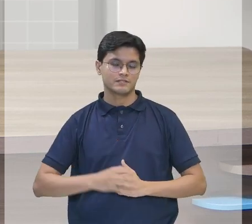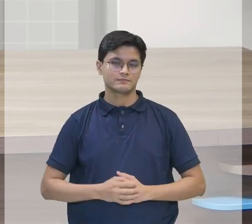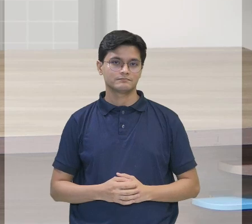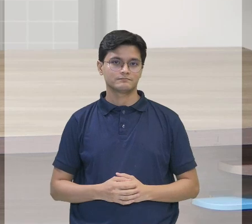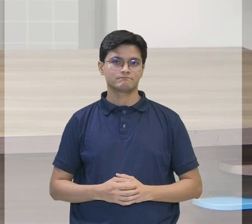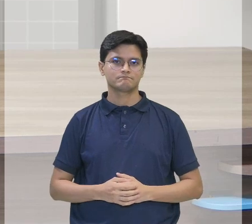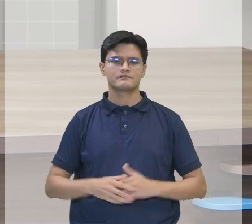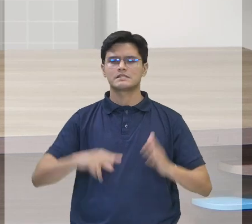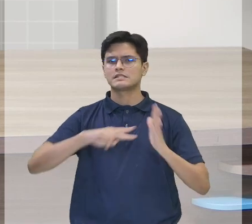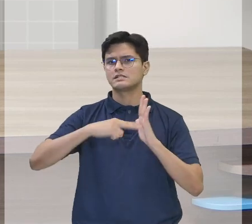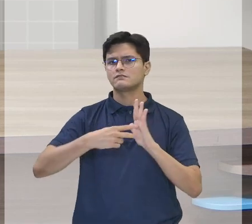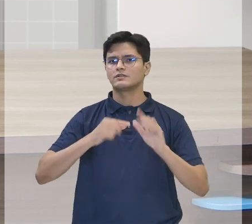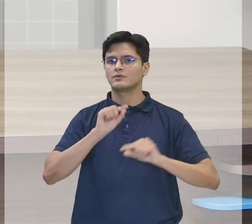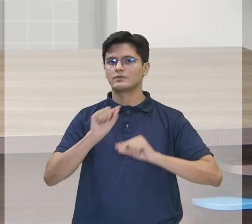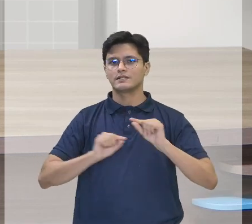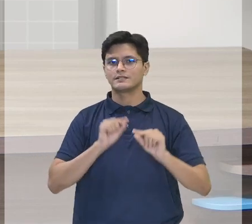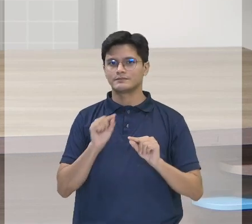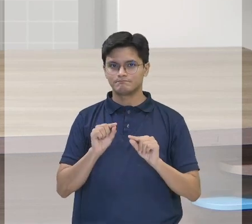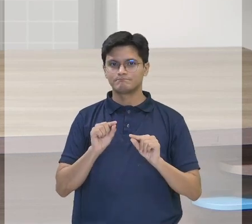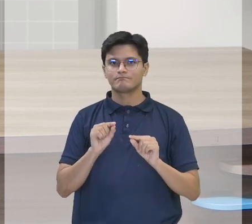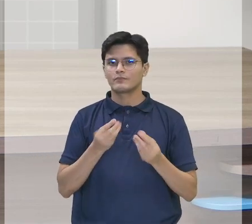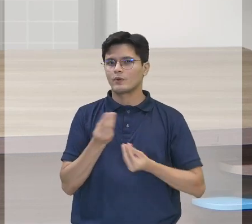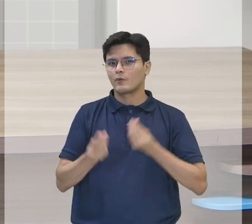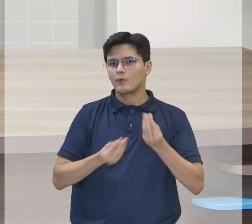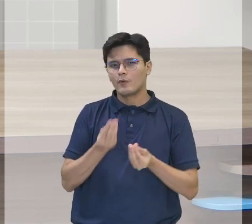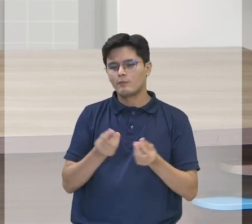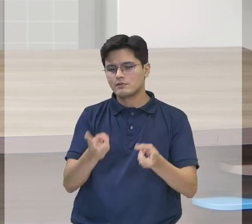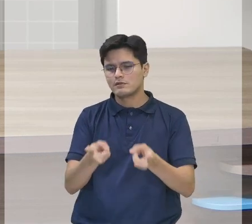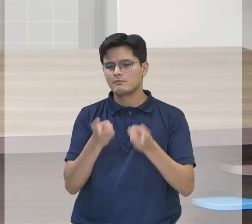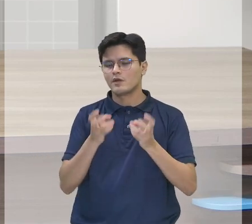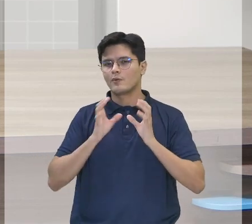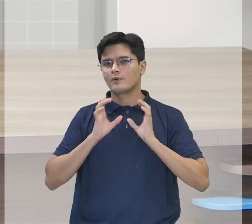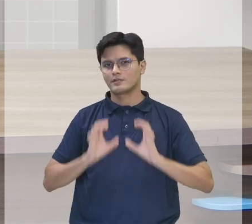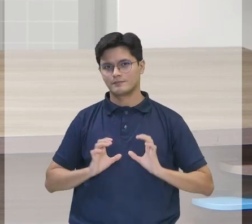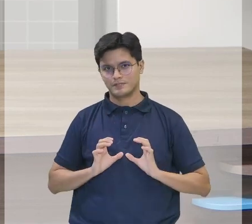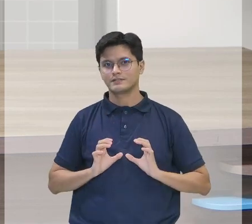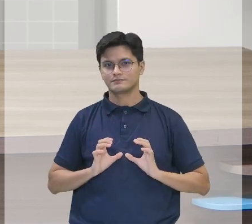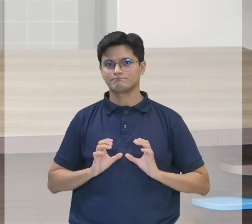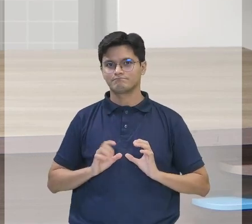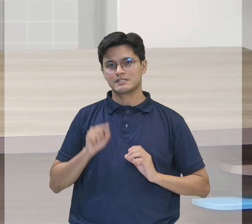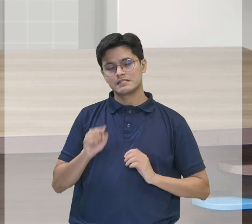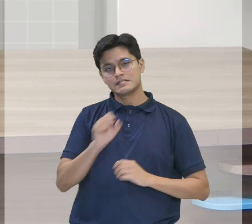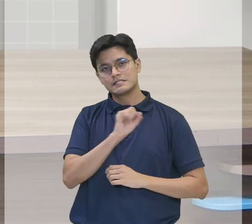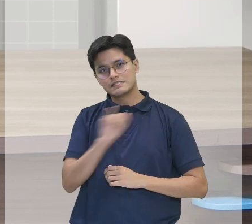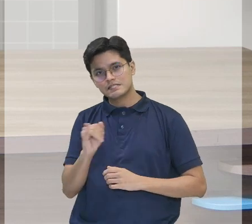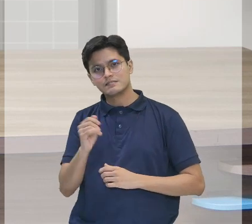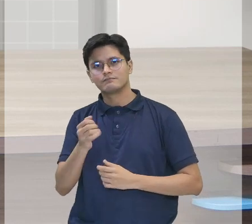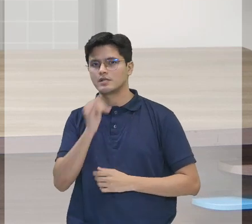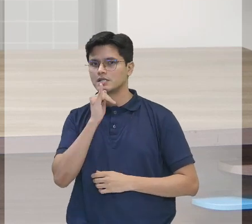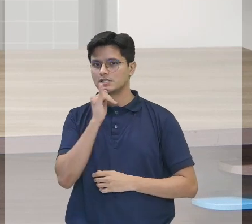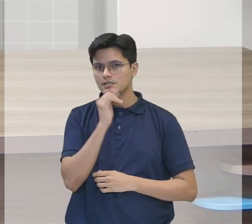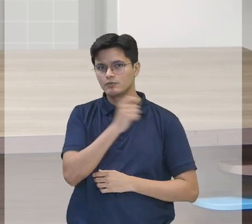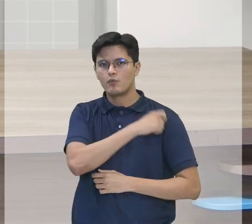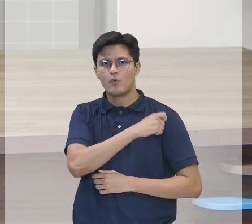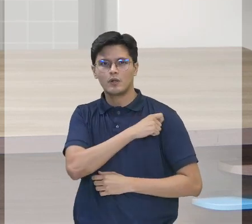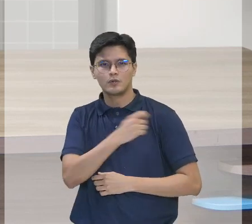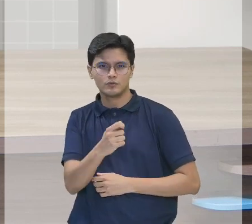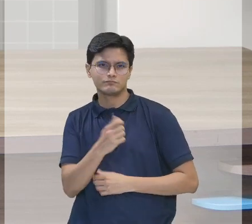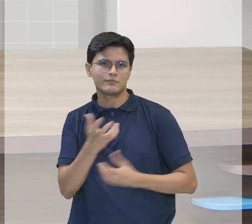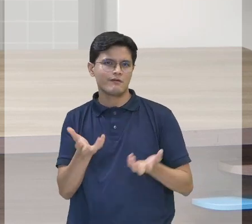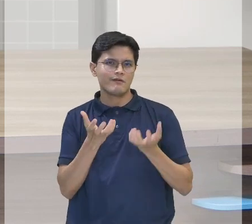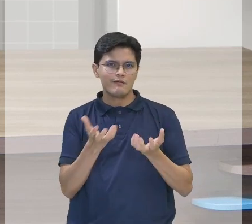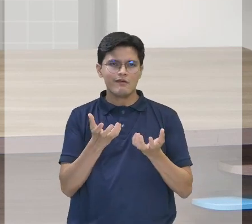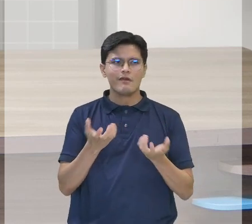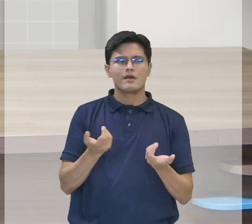seja, onde a gente vai perceber esse tipo de comportamento? Quando o aluno quer sempre interagir para tirar dúvida, quando ele sempre pede para o professor alguma